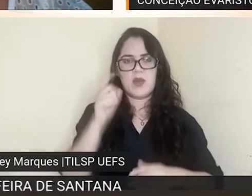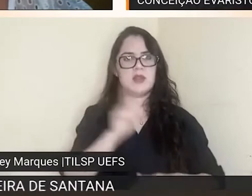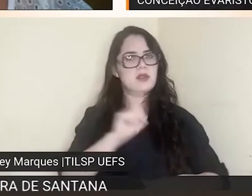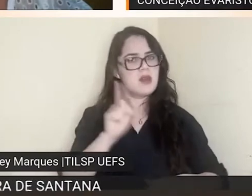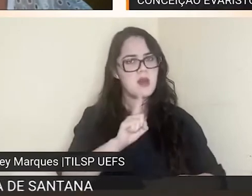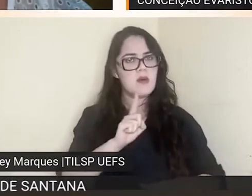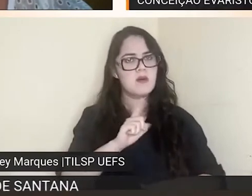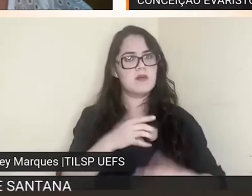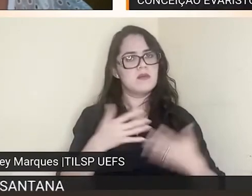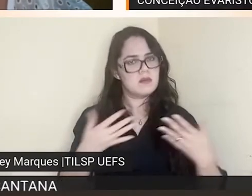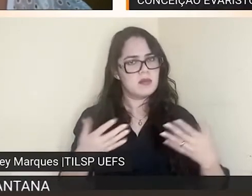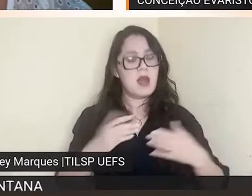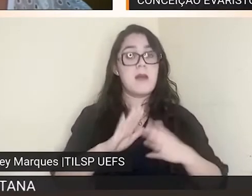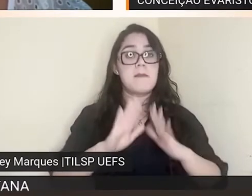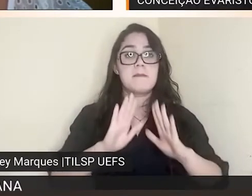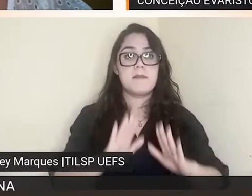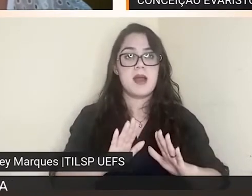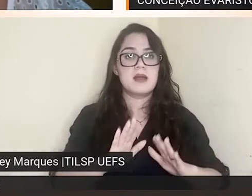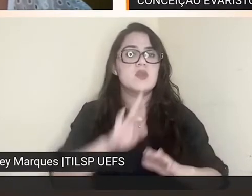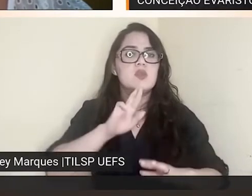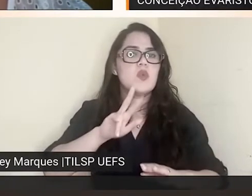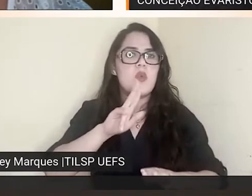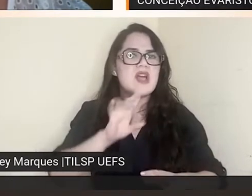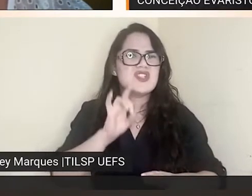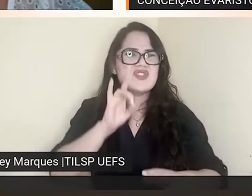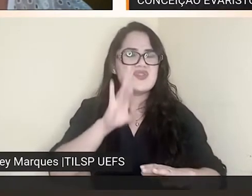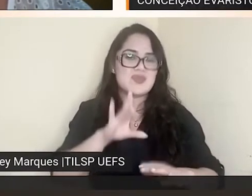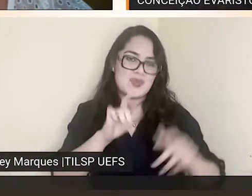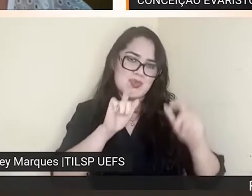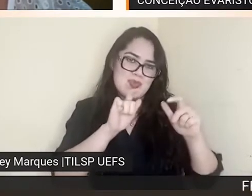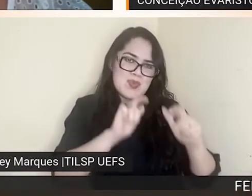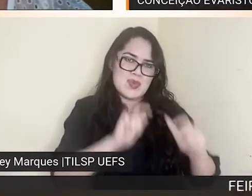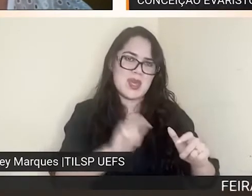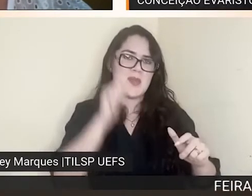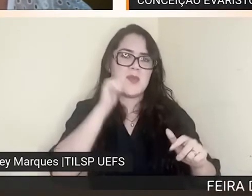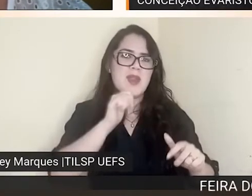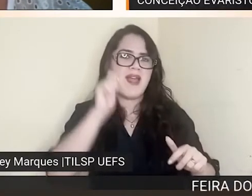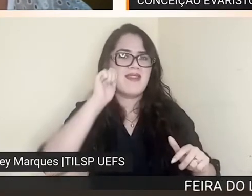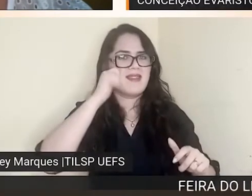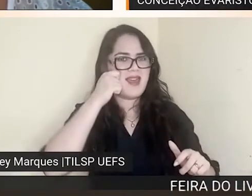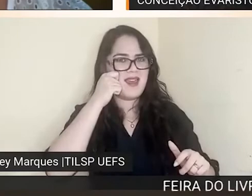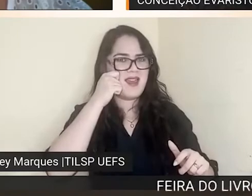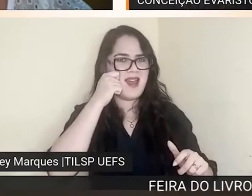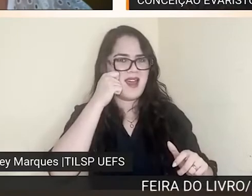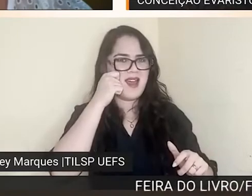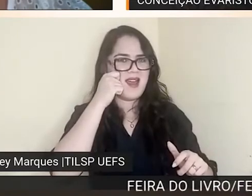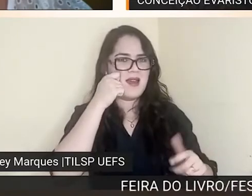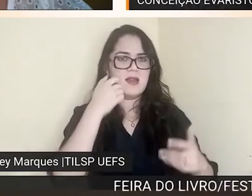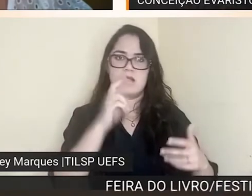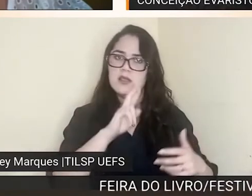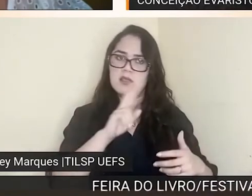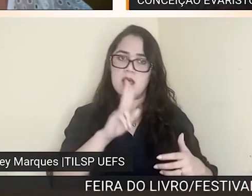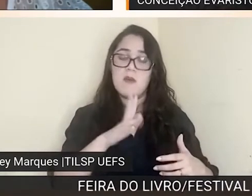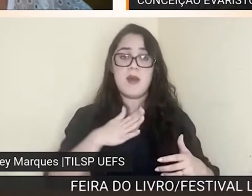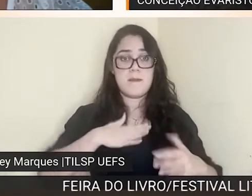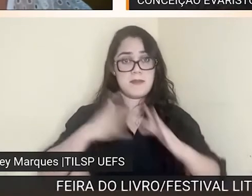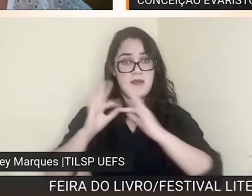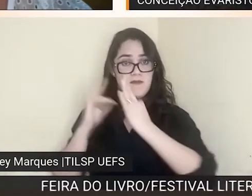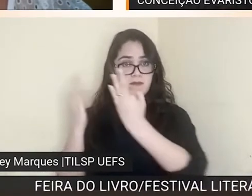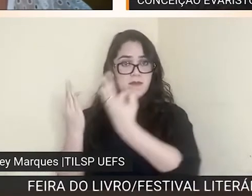lugar das mulheres negras. Eu acho que a gente tem que ter outras opções. E a minha família, através desses